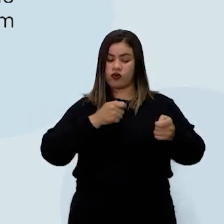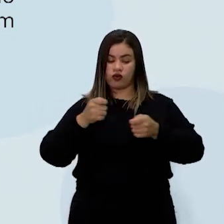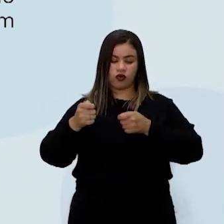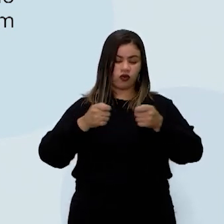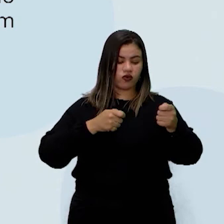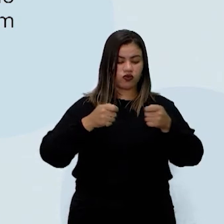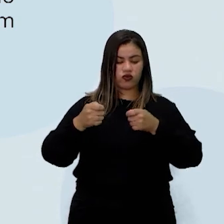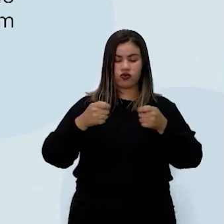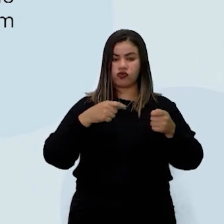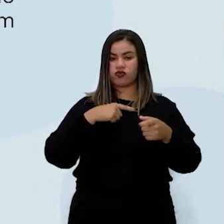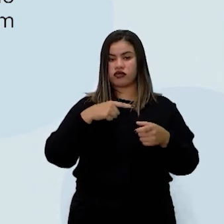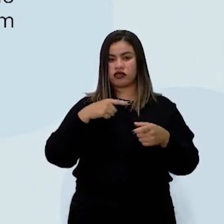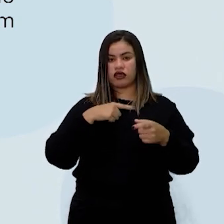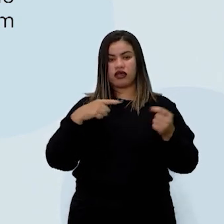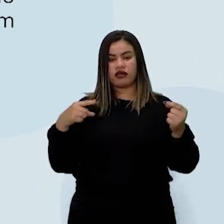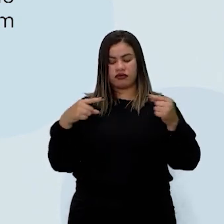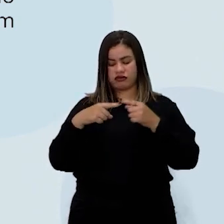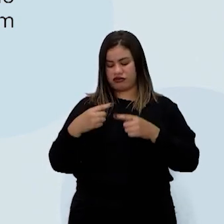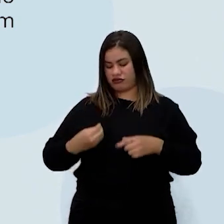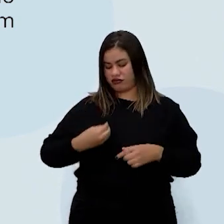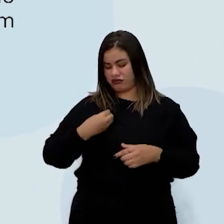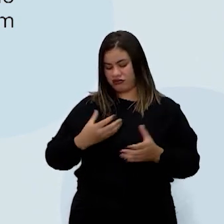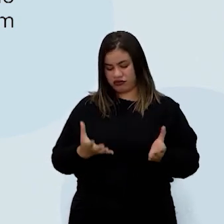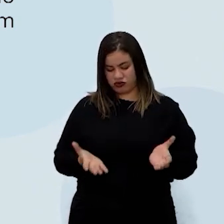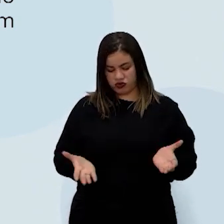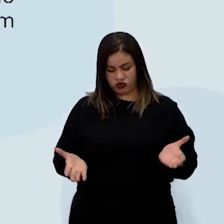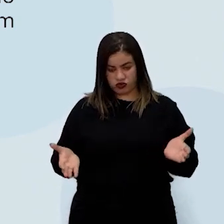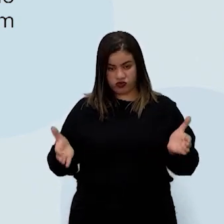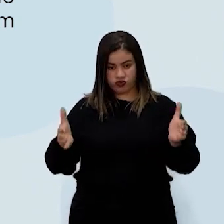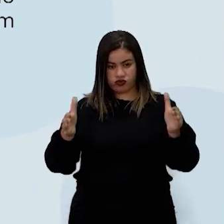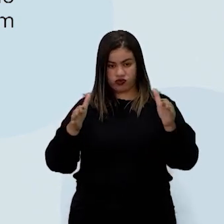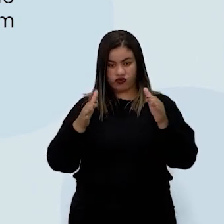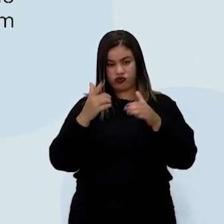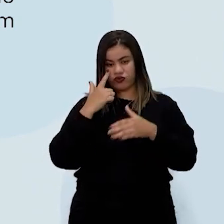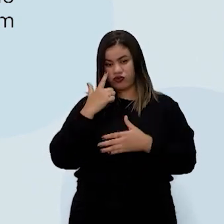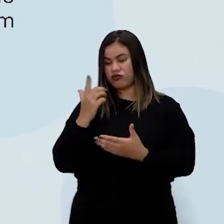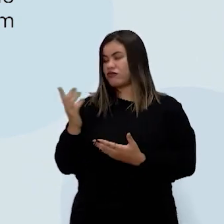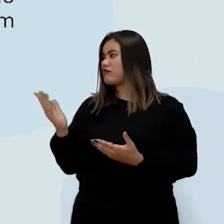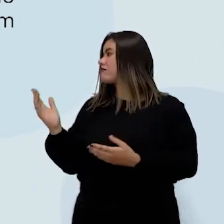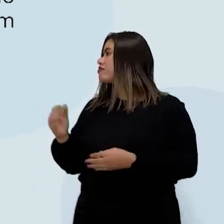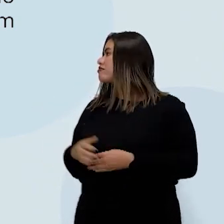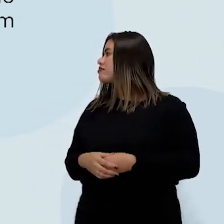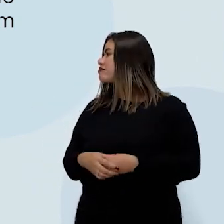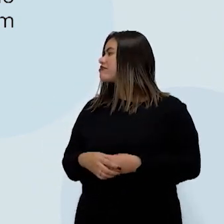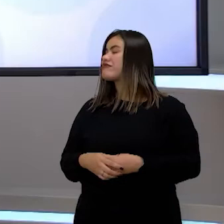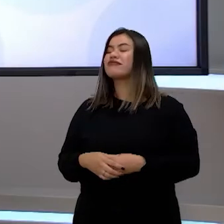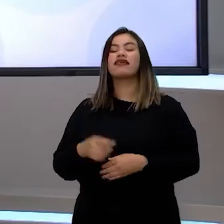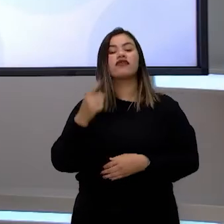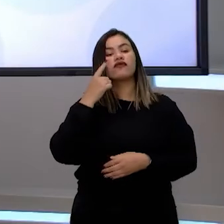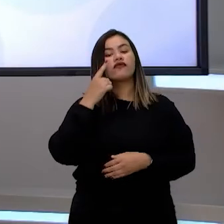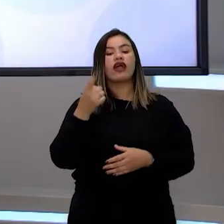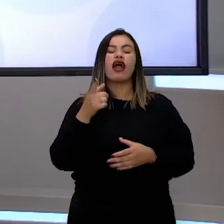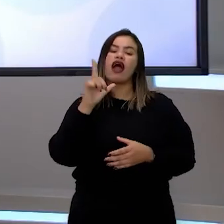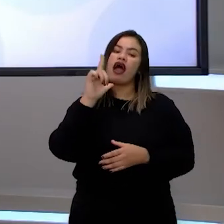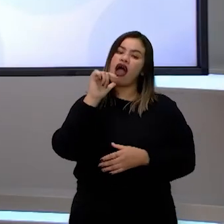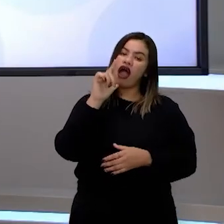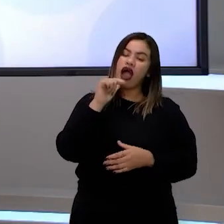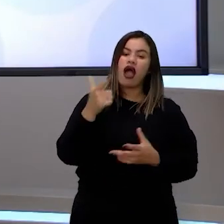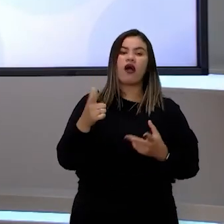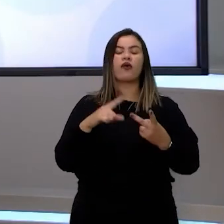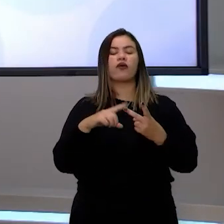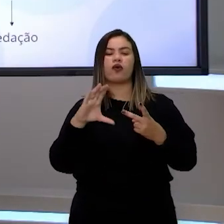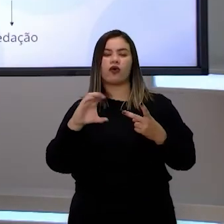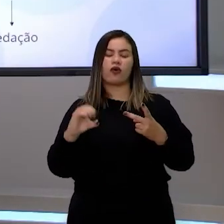habitam certos seres vivos. Então, aí, né, para a gente ver essas questões do ciclo da água, ciclo do carbono, a gente pode montar